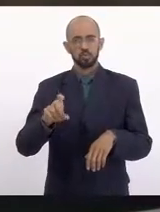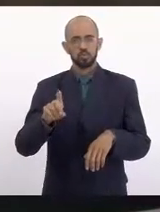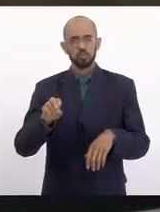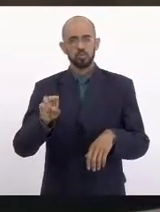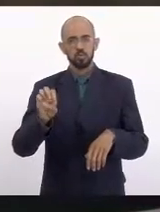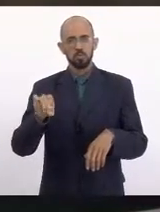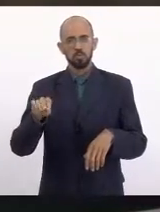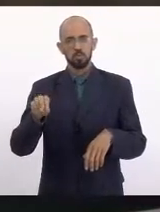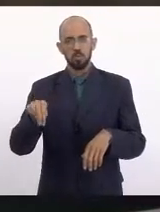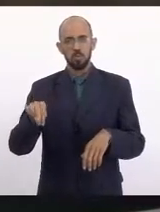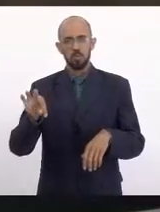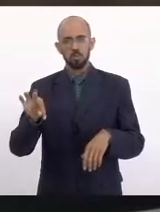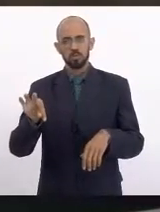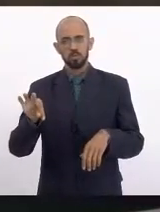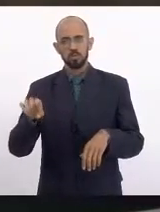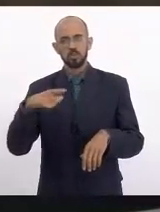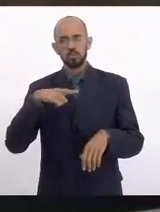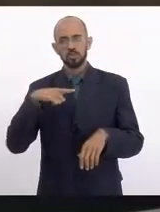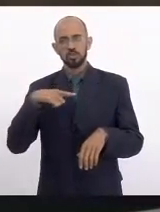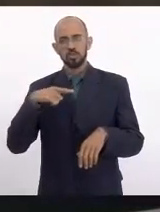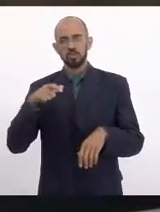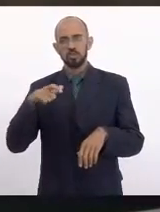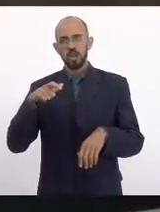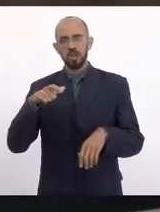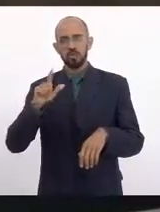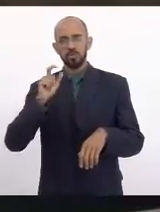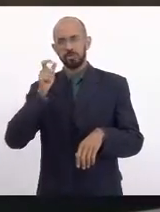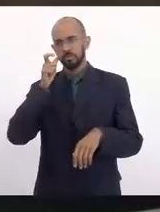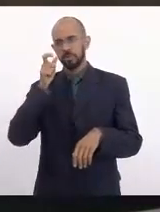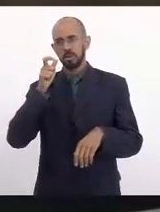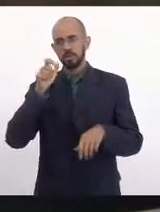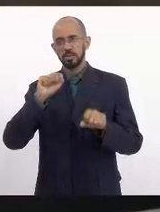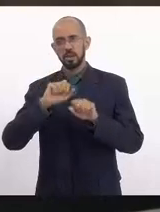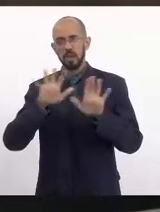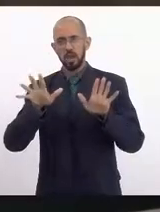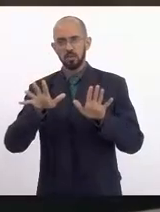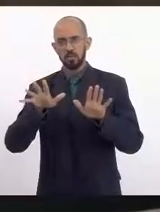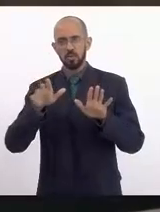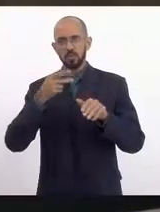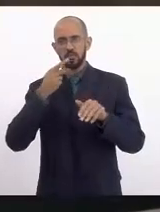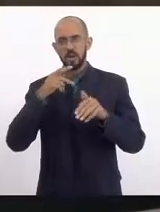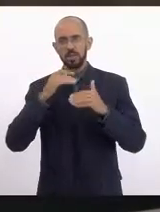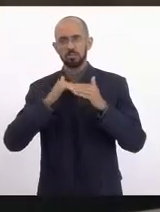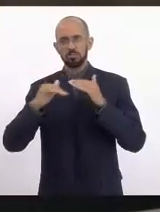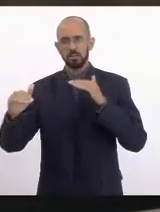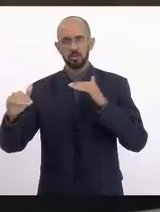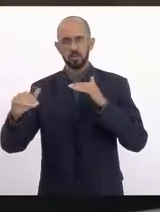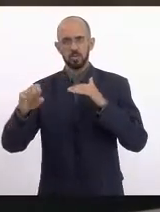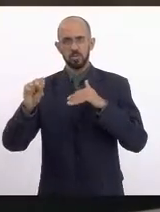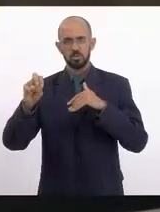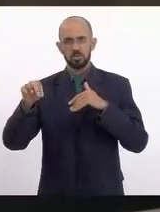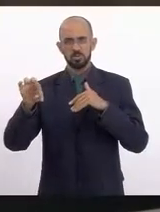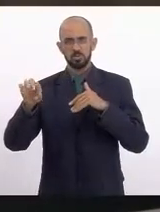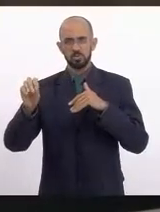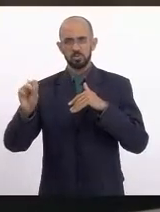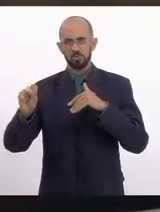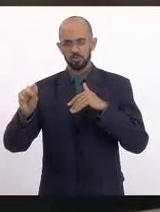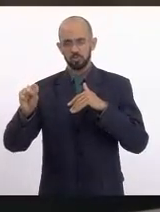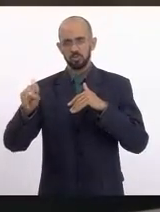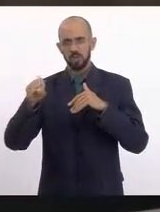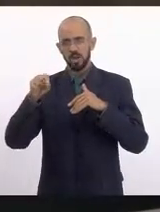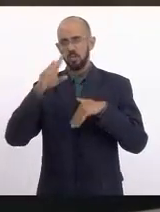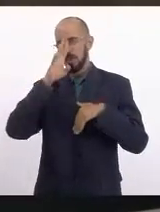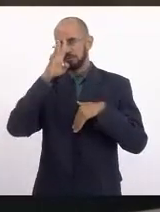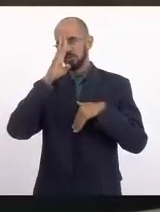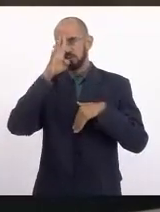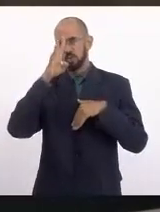clara nisso primeiro que a antes de mais nada falar do metrô possamos Drummond é um absurdo aliás é um